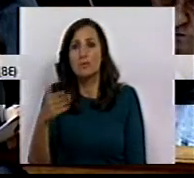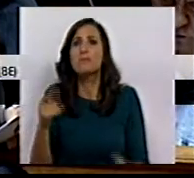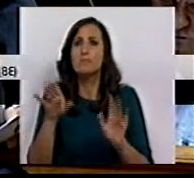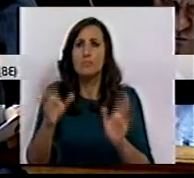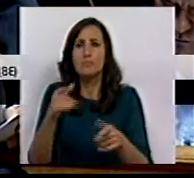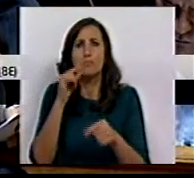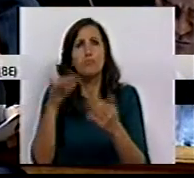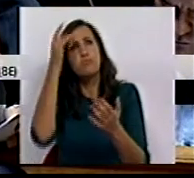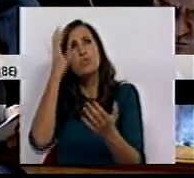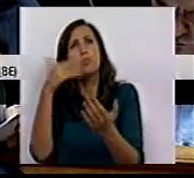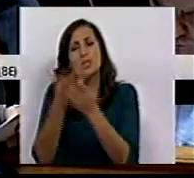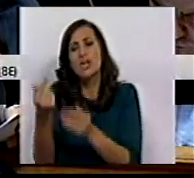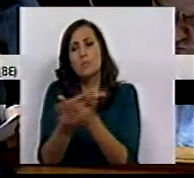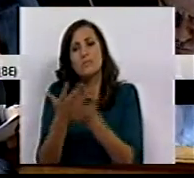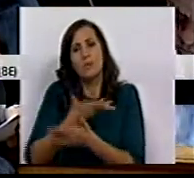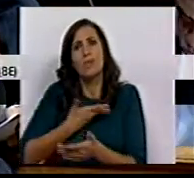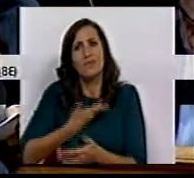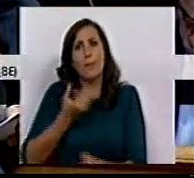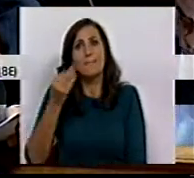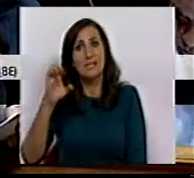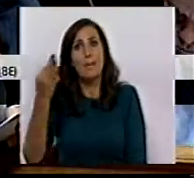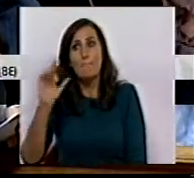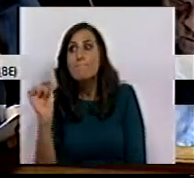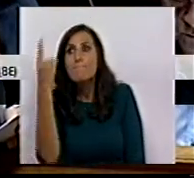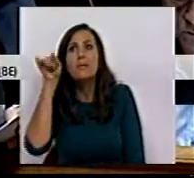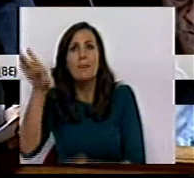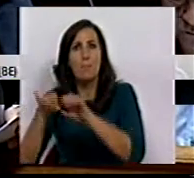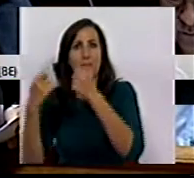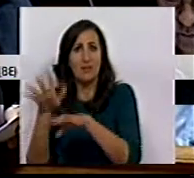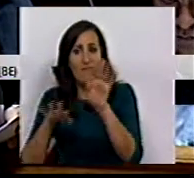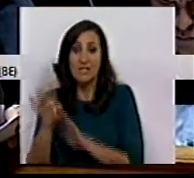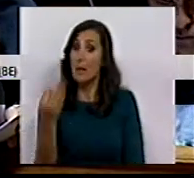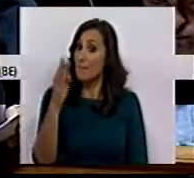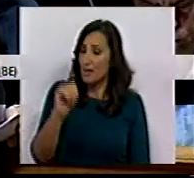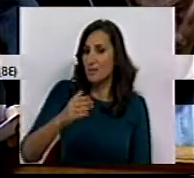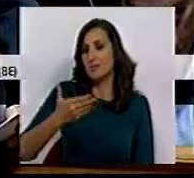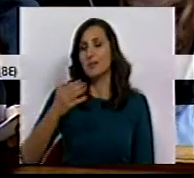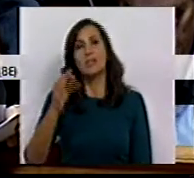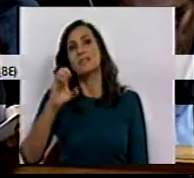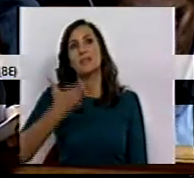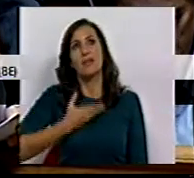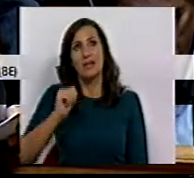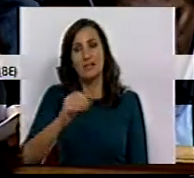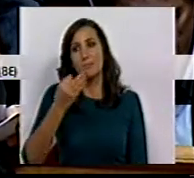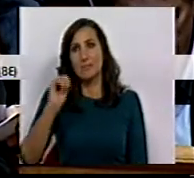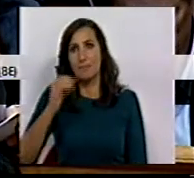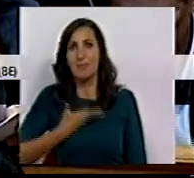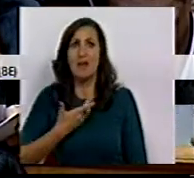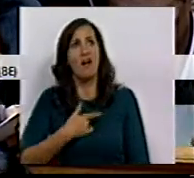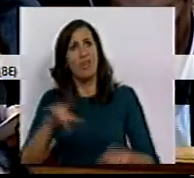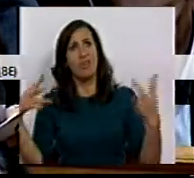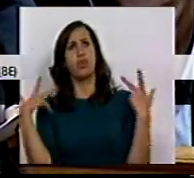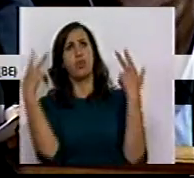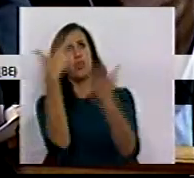a renegociação da dívida. Foi o primeiro partido a fazê-lo. Da parte do PS, PSD e CDS, choveram